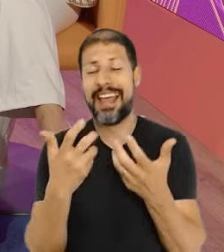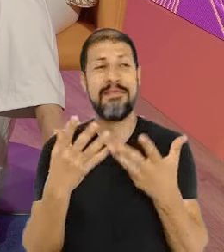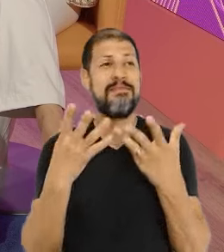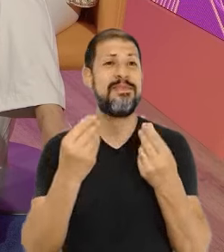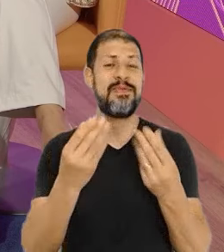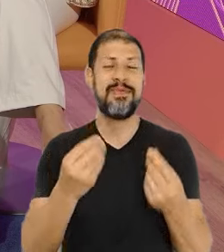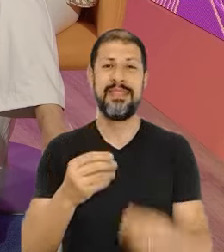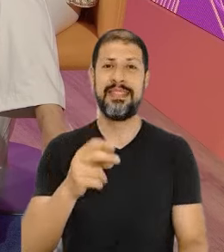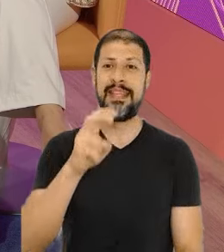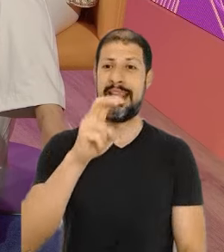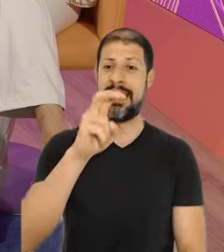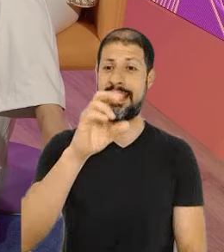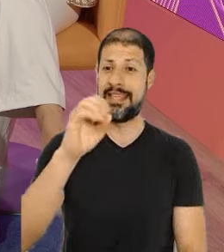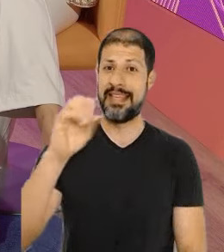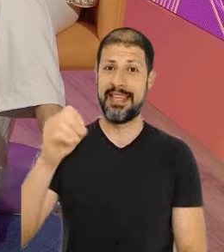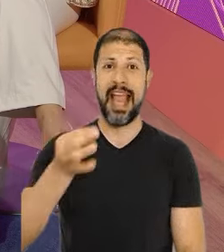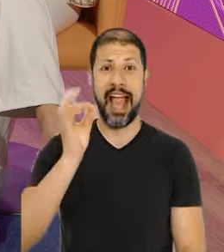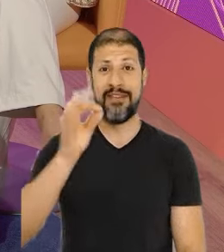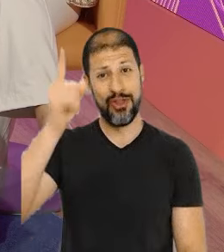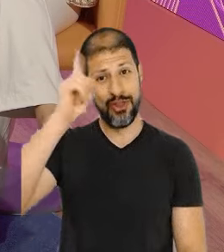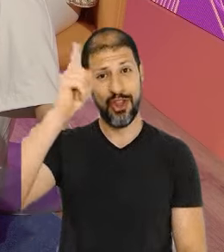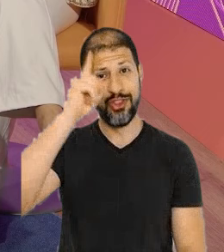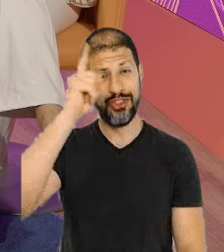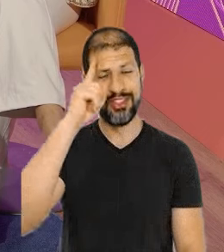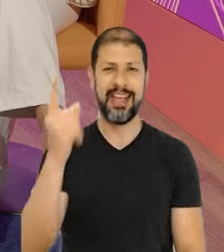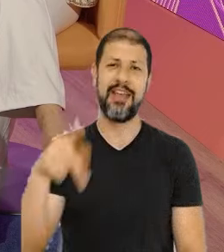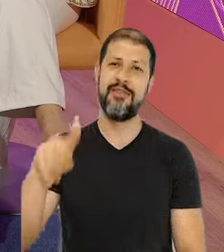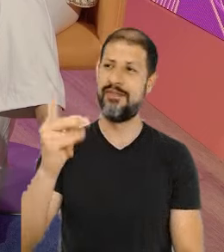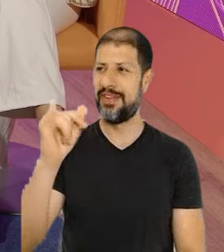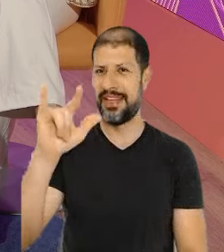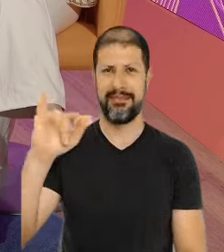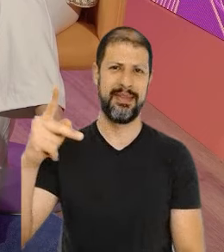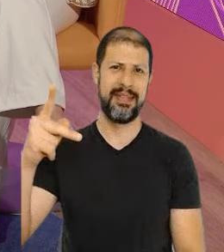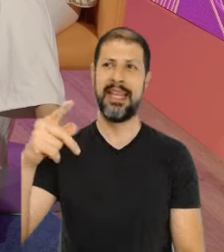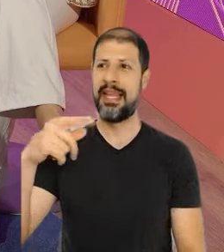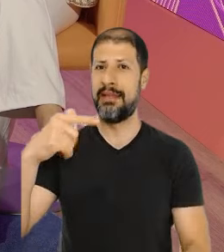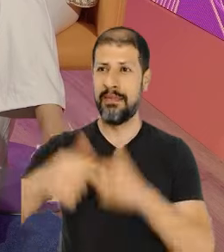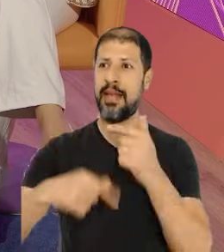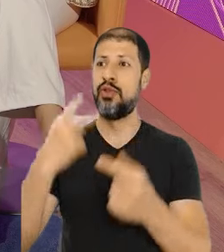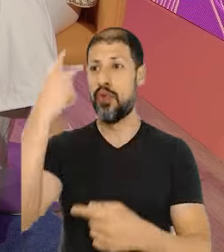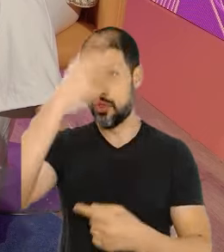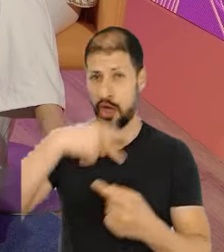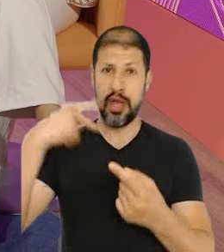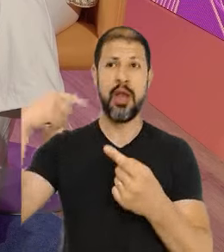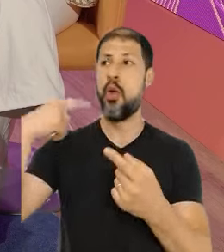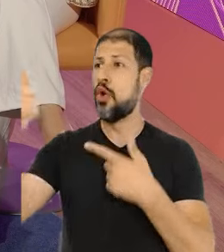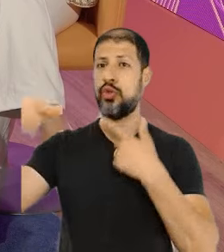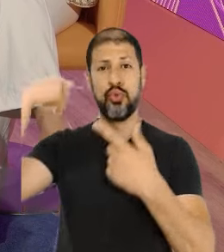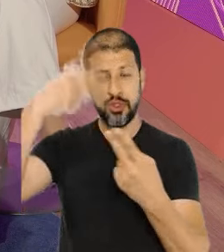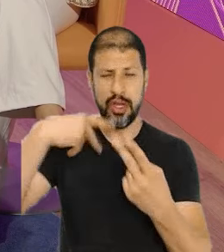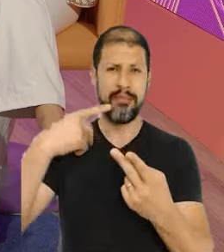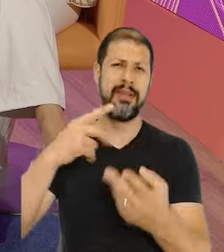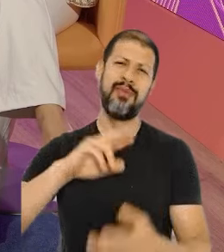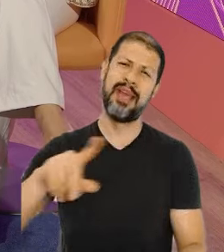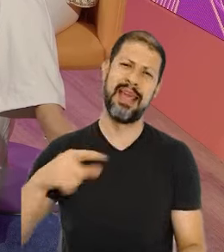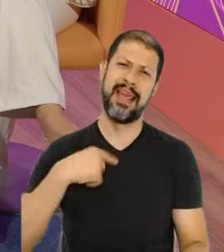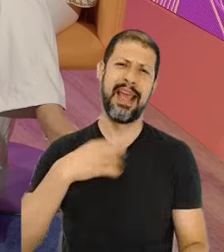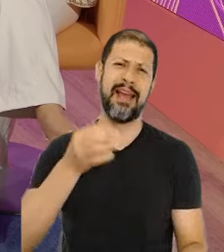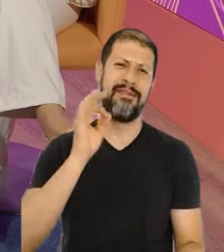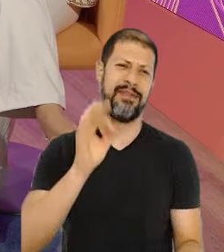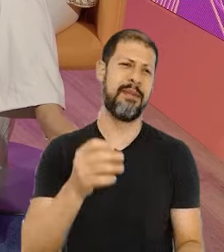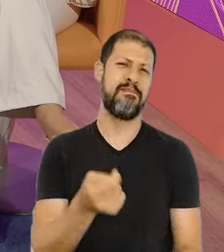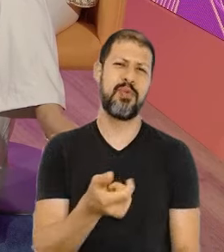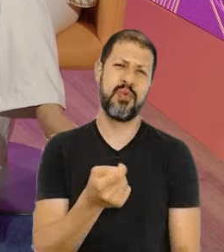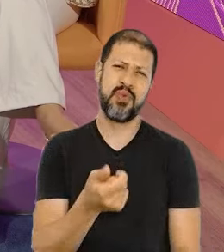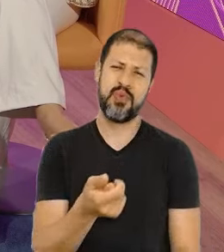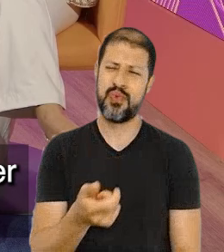de 500 cafezinhos por dia que daí o Felipe trabalhava Du horas eu trabalhava Du mas não é essa a minha demanda é pequena ainda tô